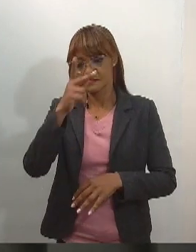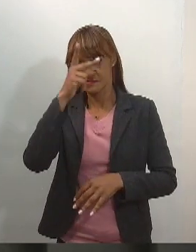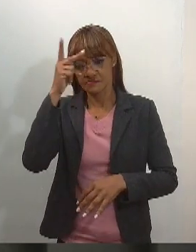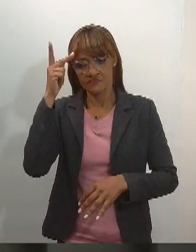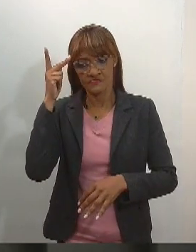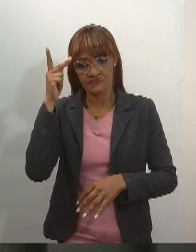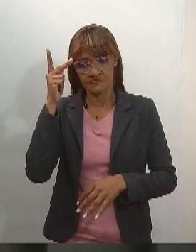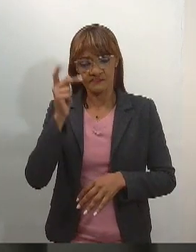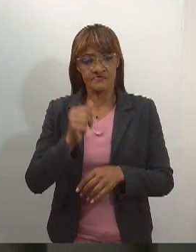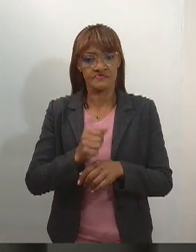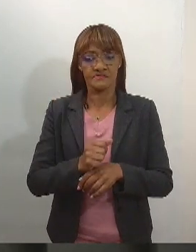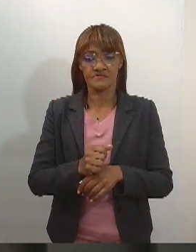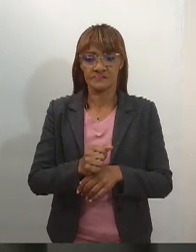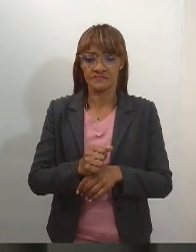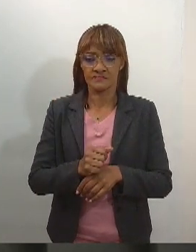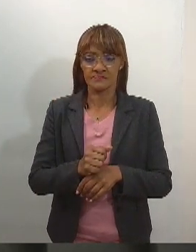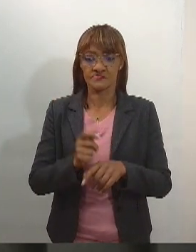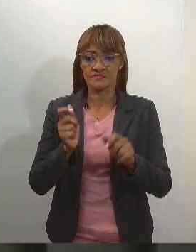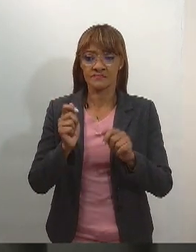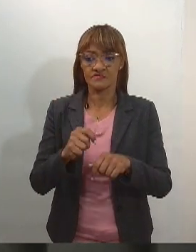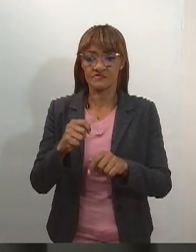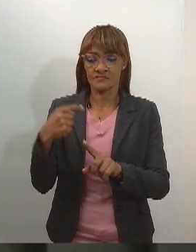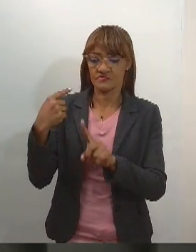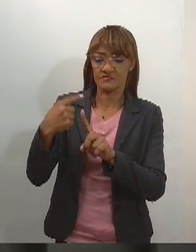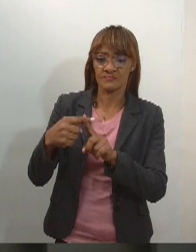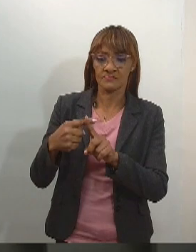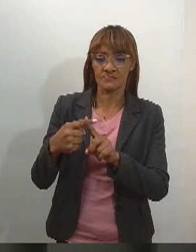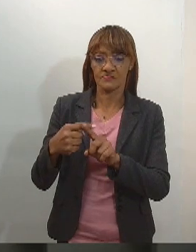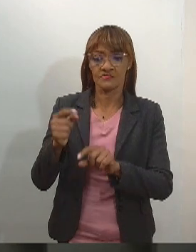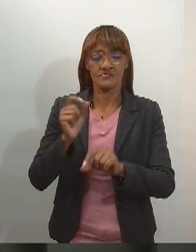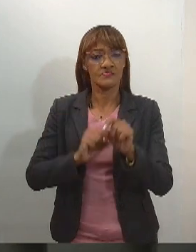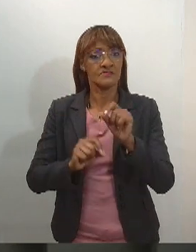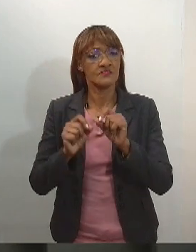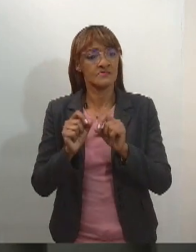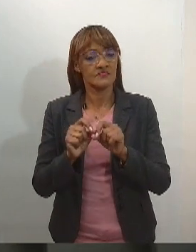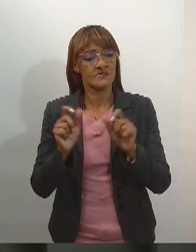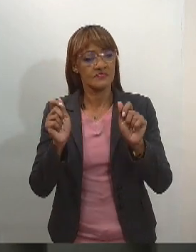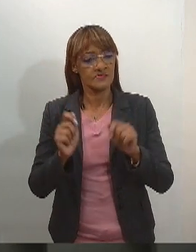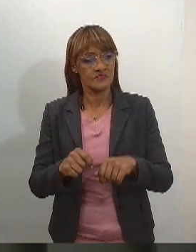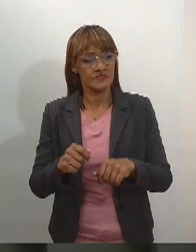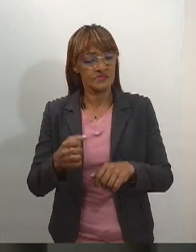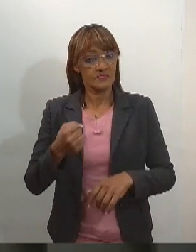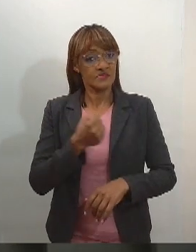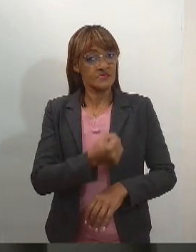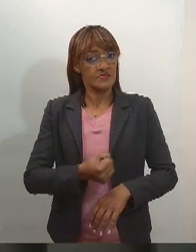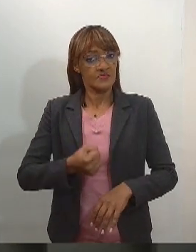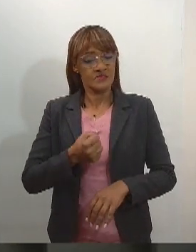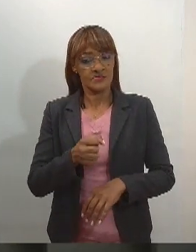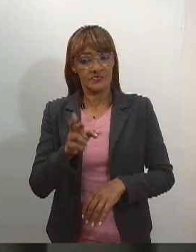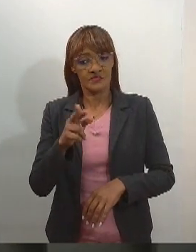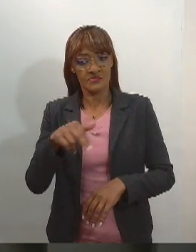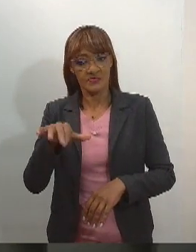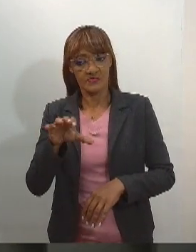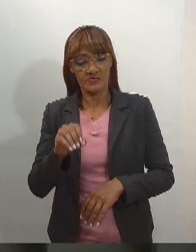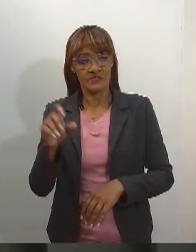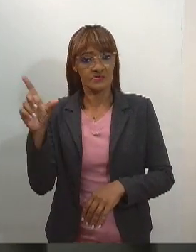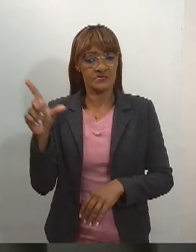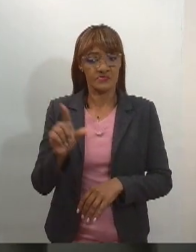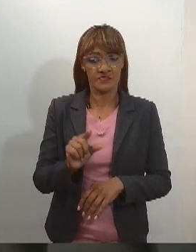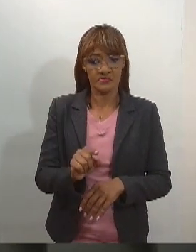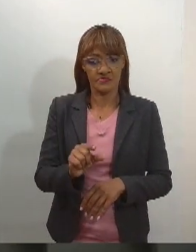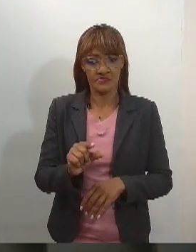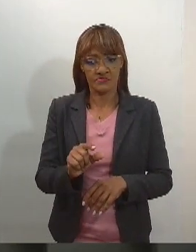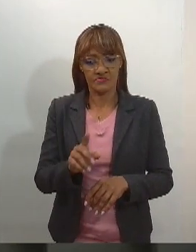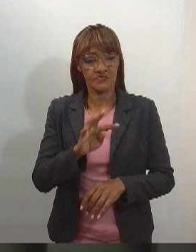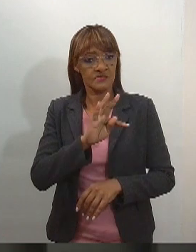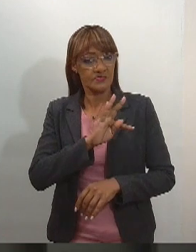pacientes, né? Outro ponto positivo é que os níveis de exposição à radiação ionizante são menores, tanto para o técnico em